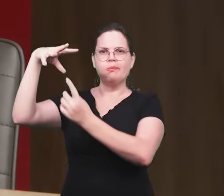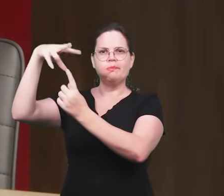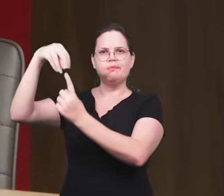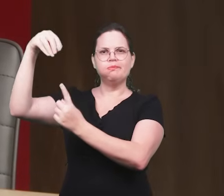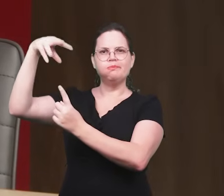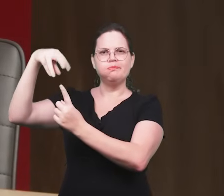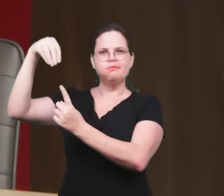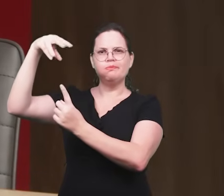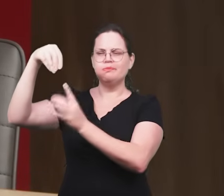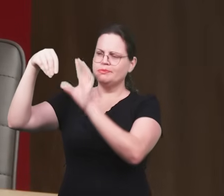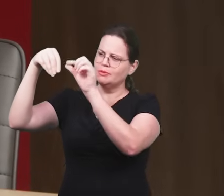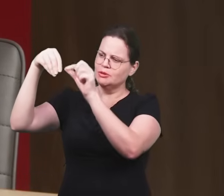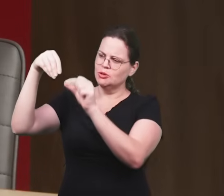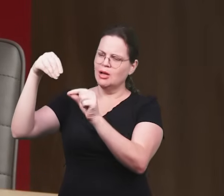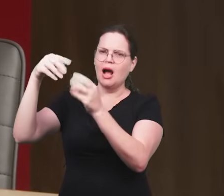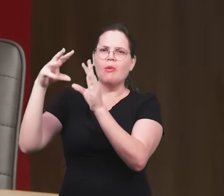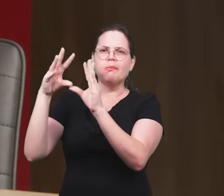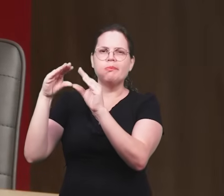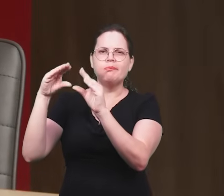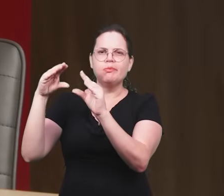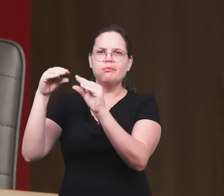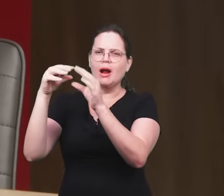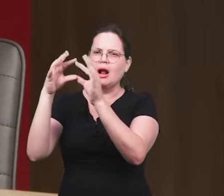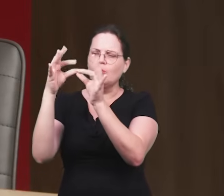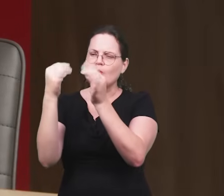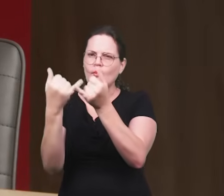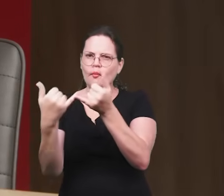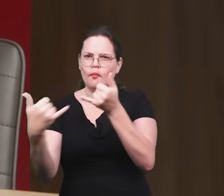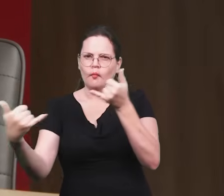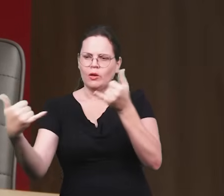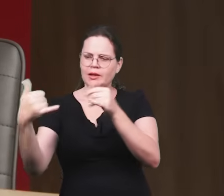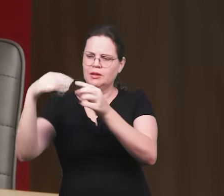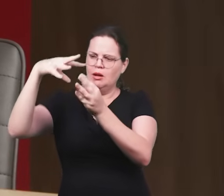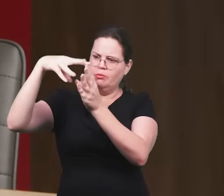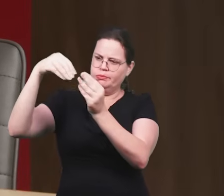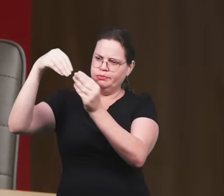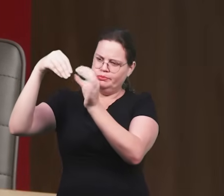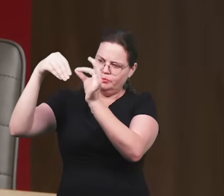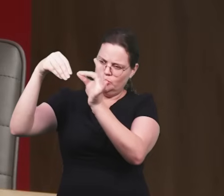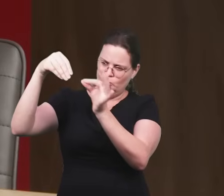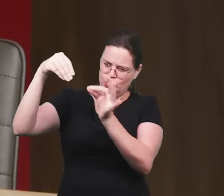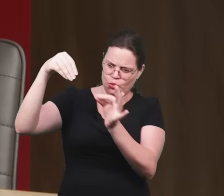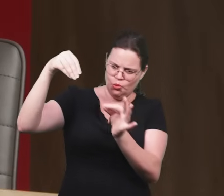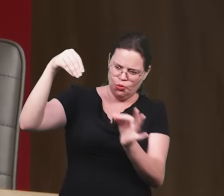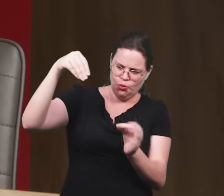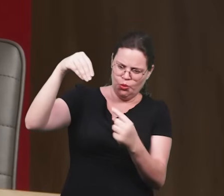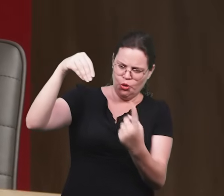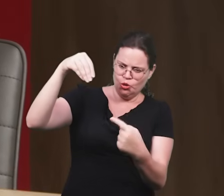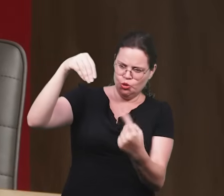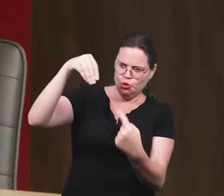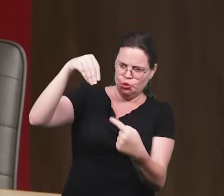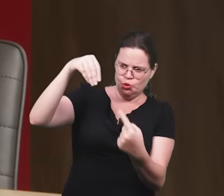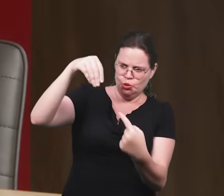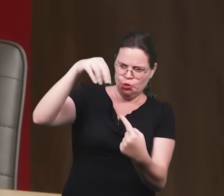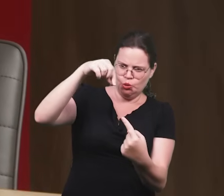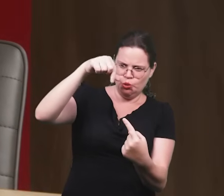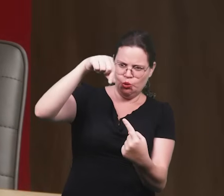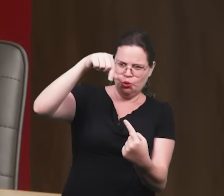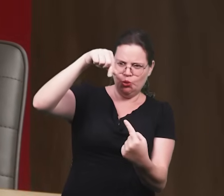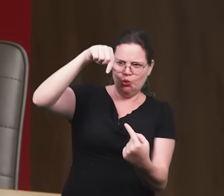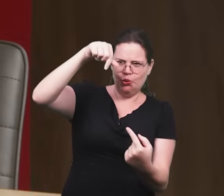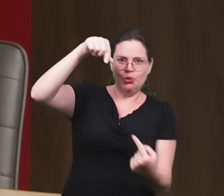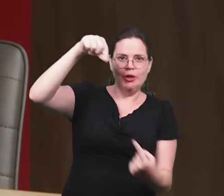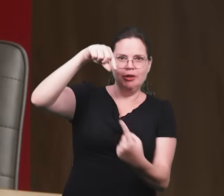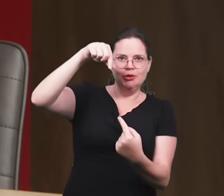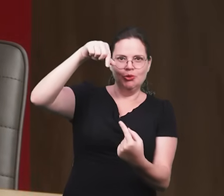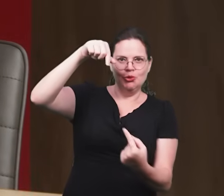primeira parte do versículo que fala justamente, estende as mãos ao fuso. Porque esse fuso aqui, ele